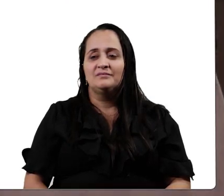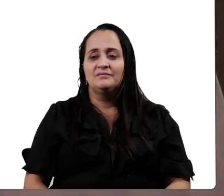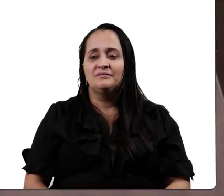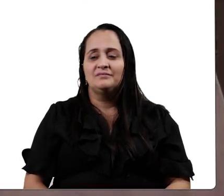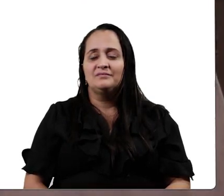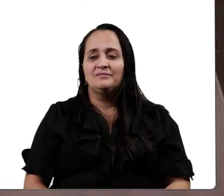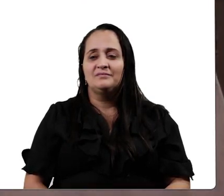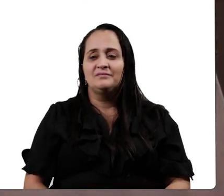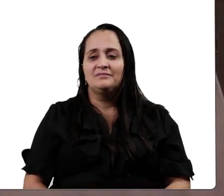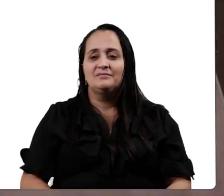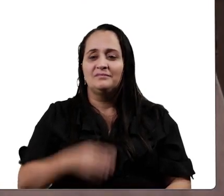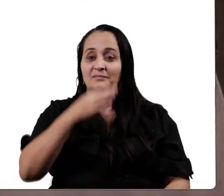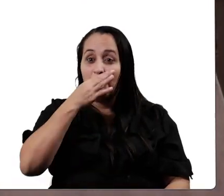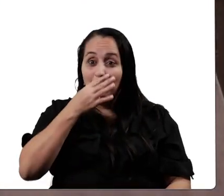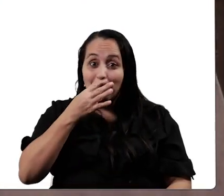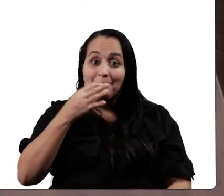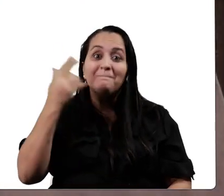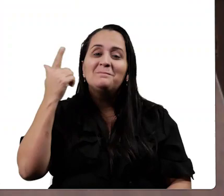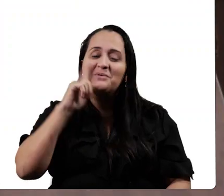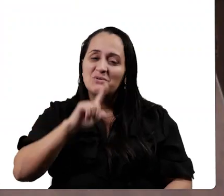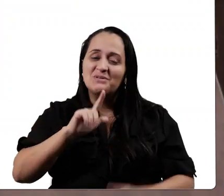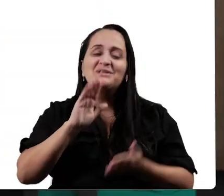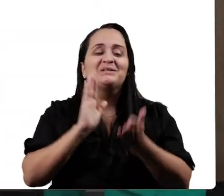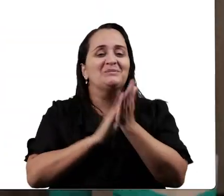consegue Olha